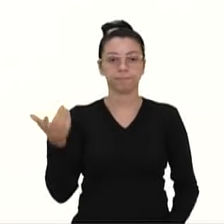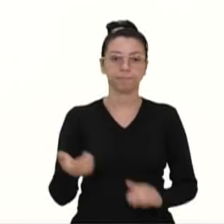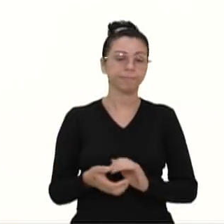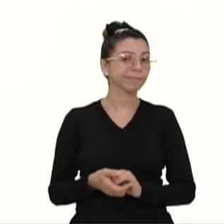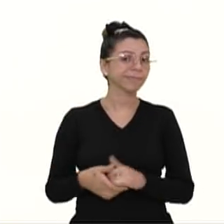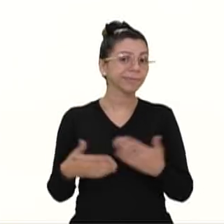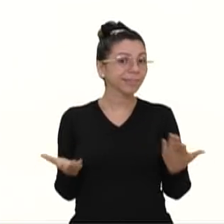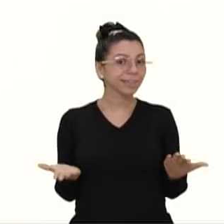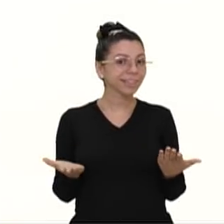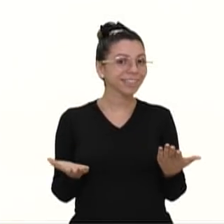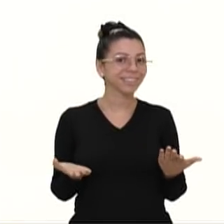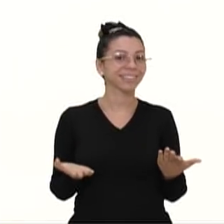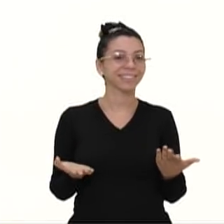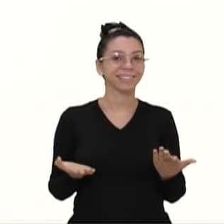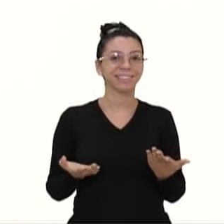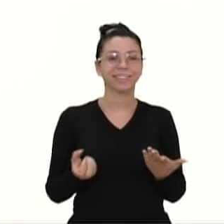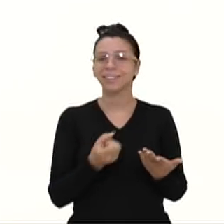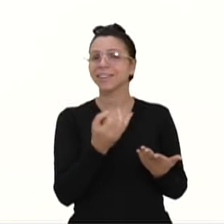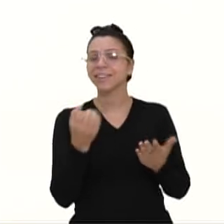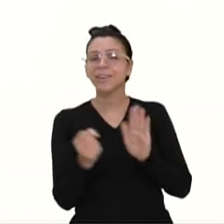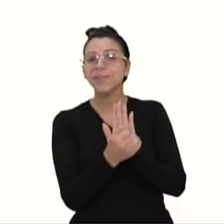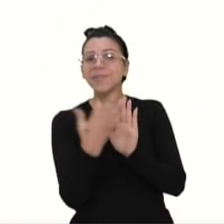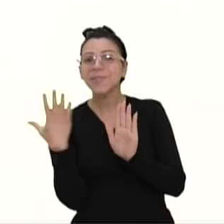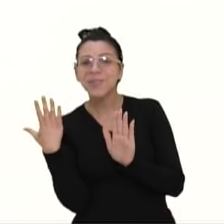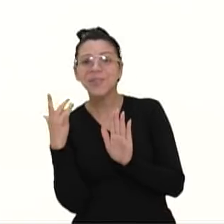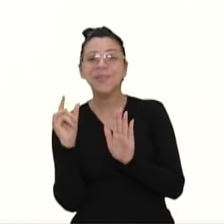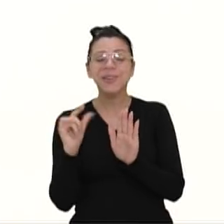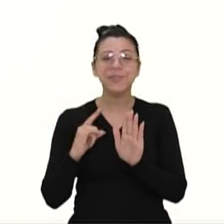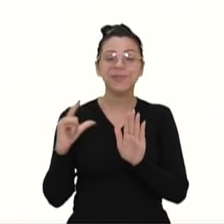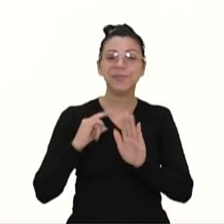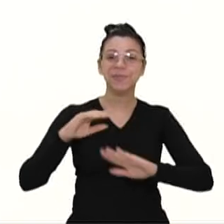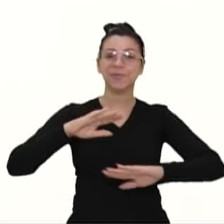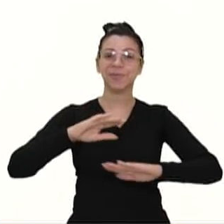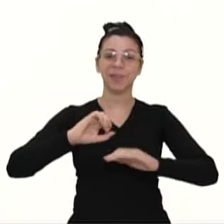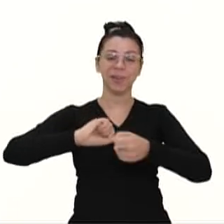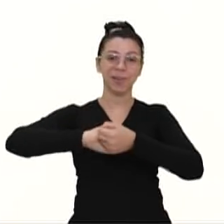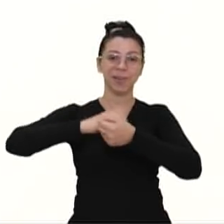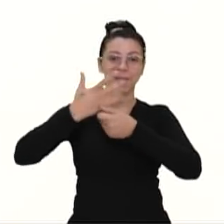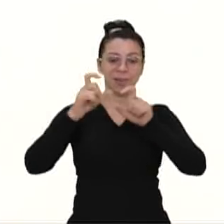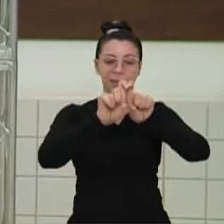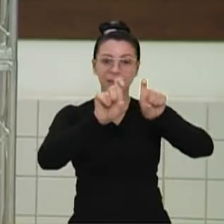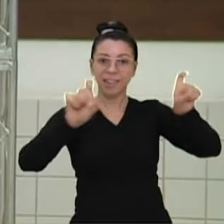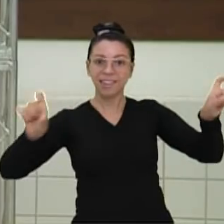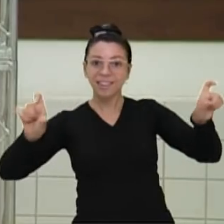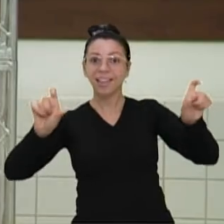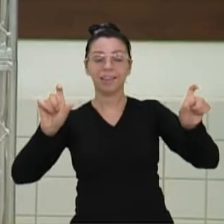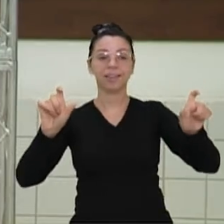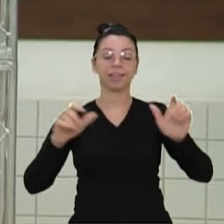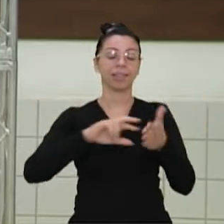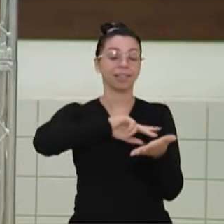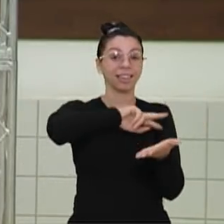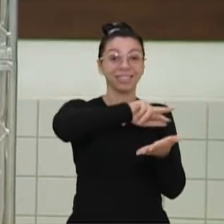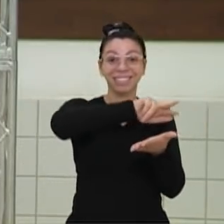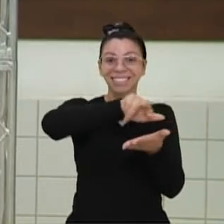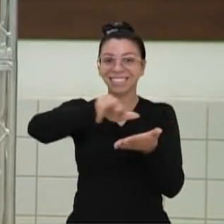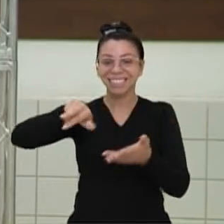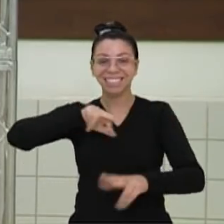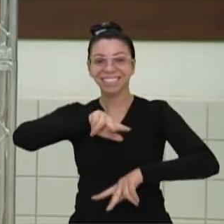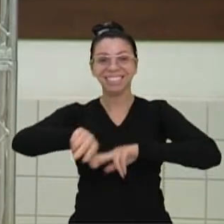E é isso, gente. Você vê o quanto de aplicação tem as equações exponenciais, né? Ela está em vários